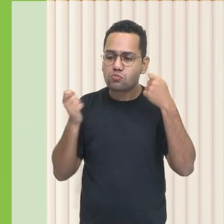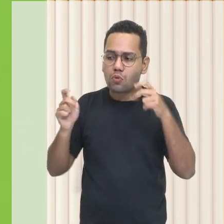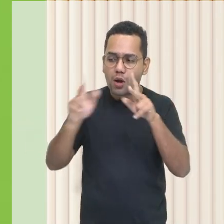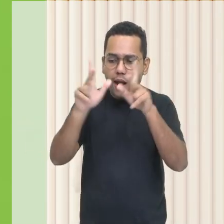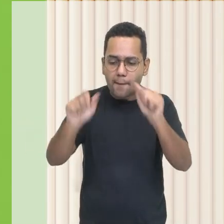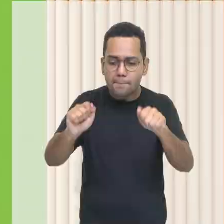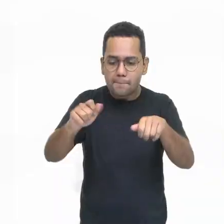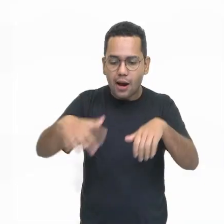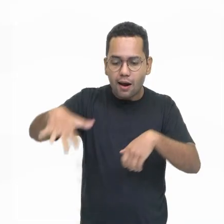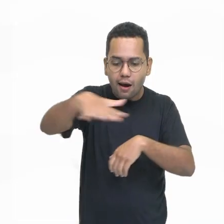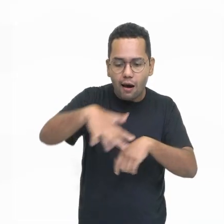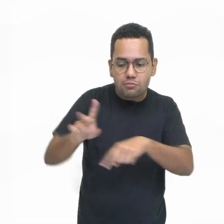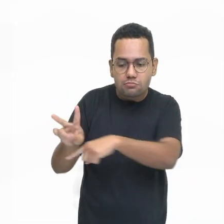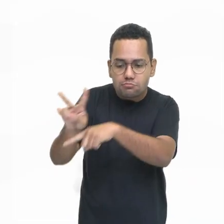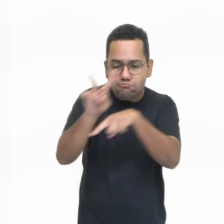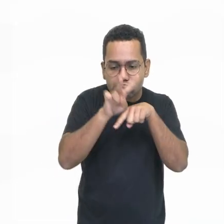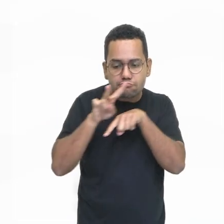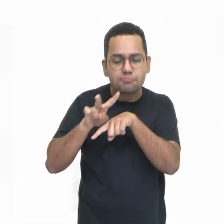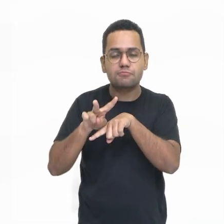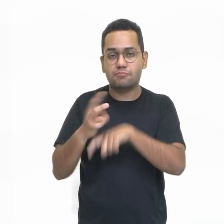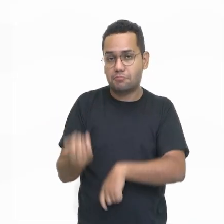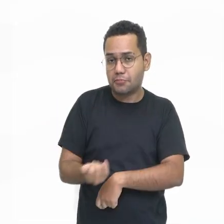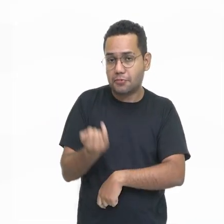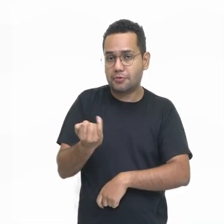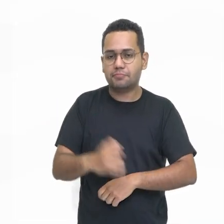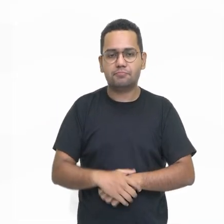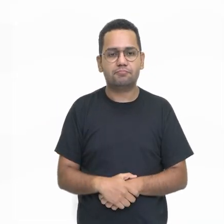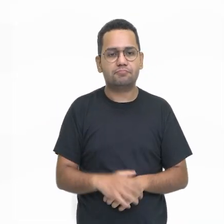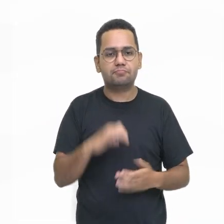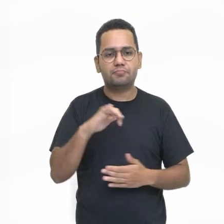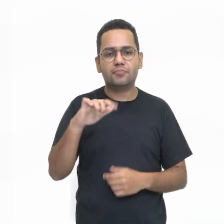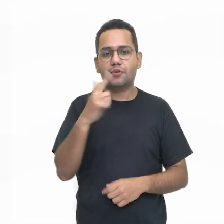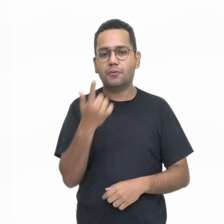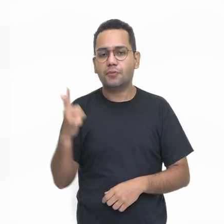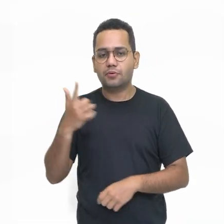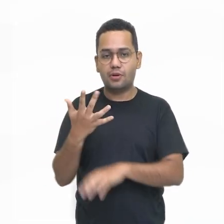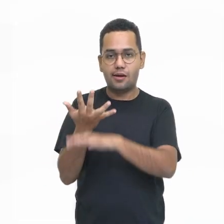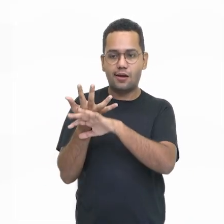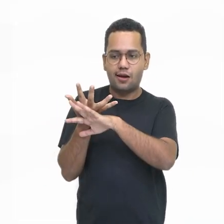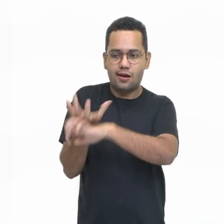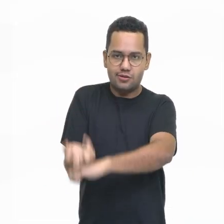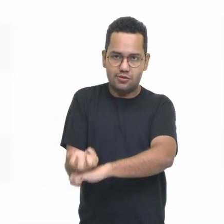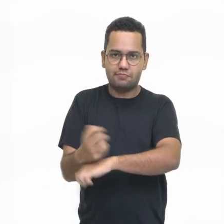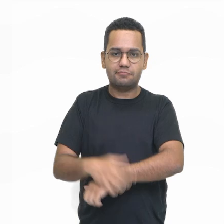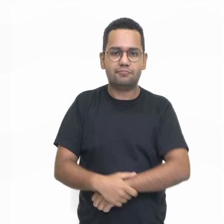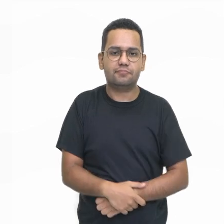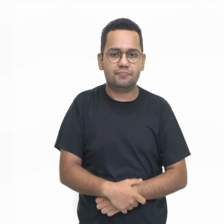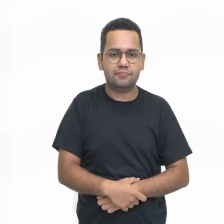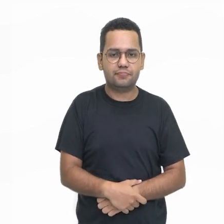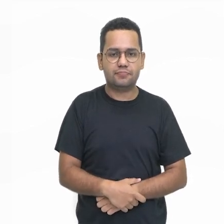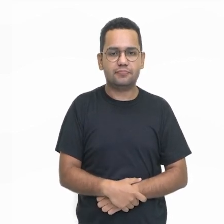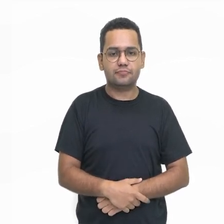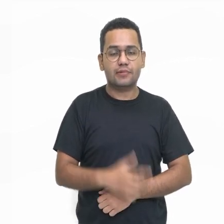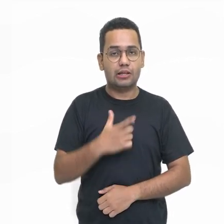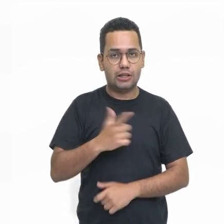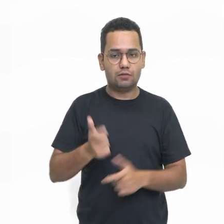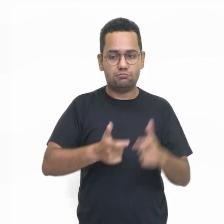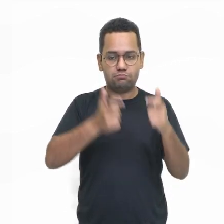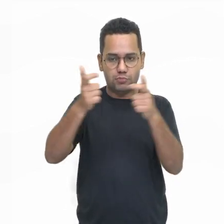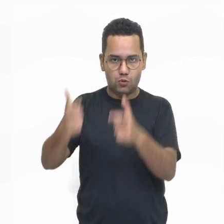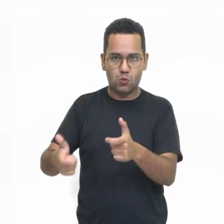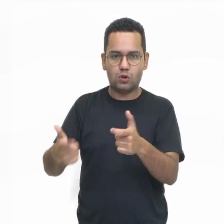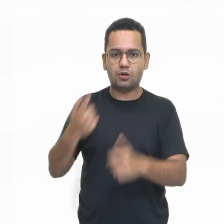esses biomas. Mas vamos conhecer o próximo agora, que é o bioma chamado Caatinga. Ele vai ter uma abrangência aí